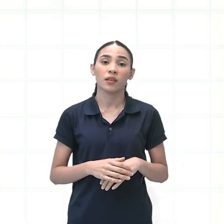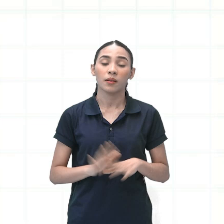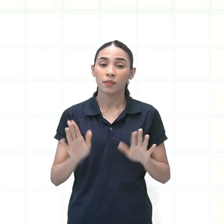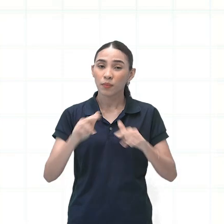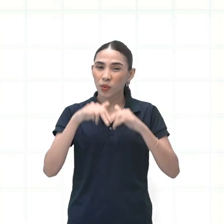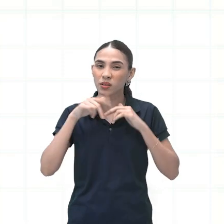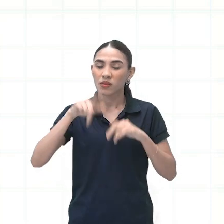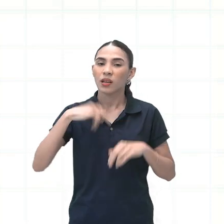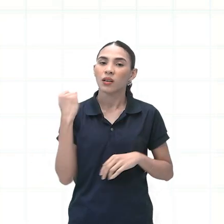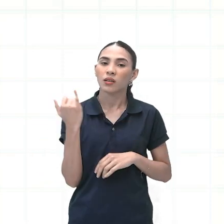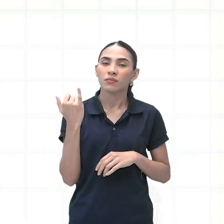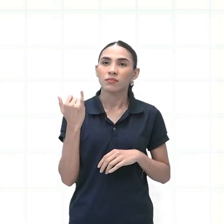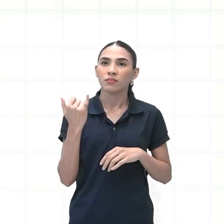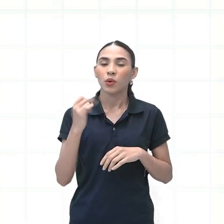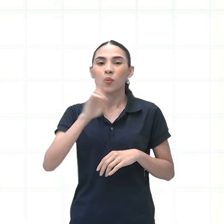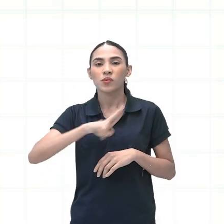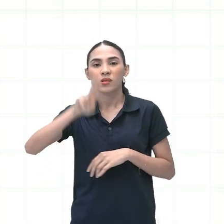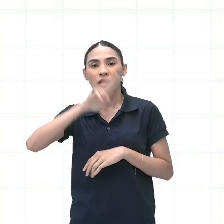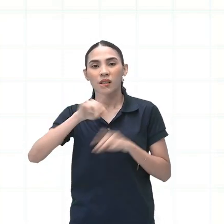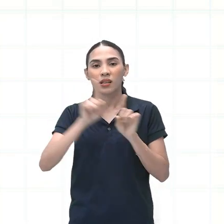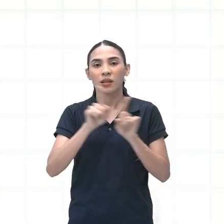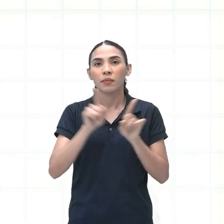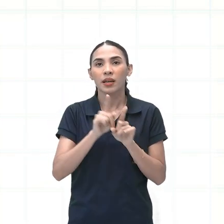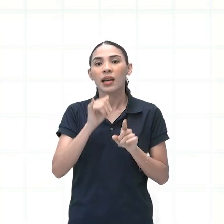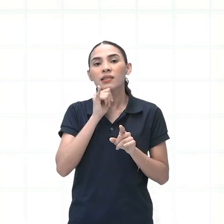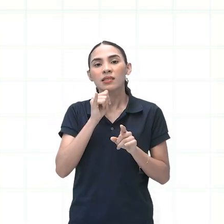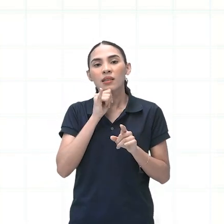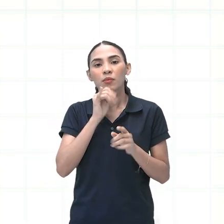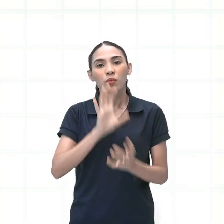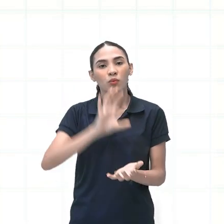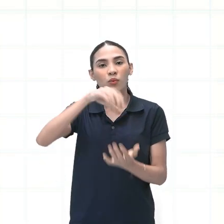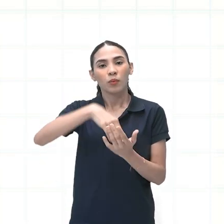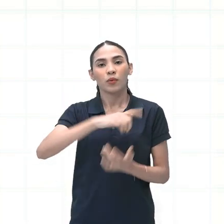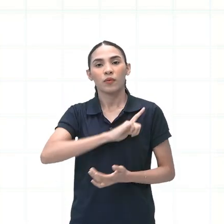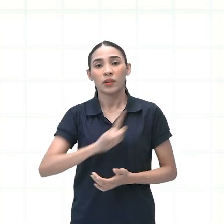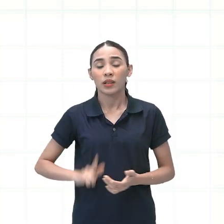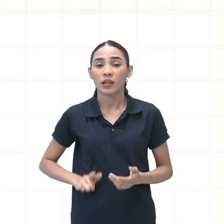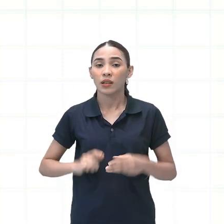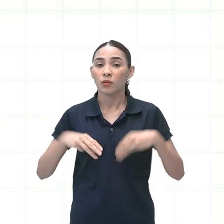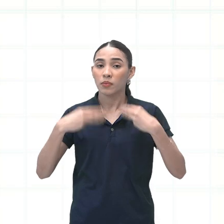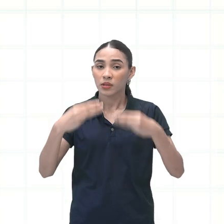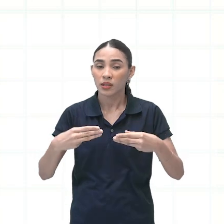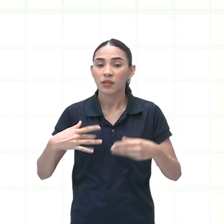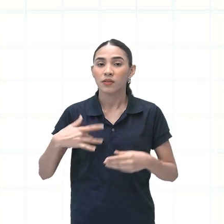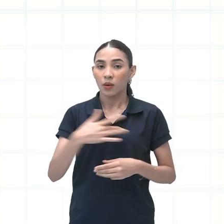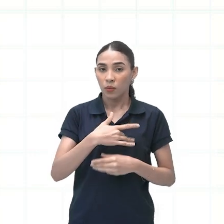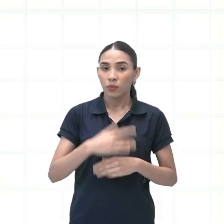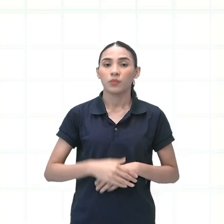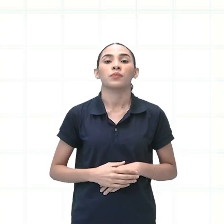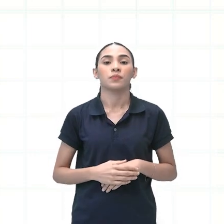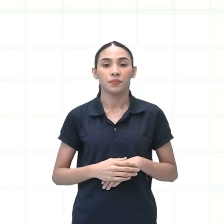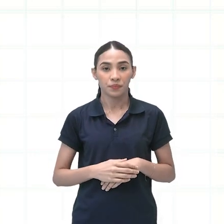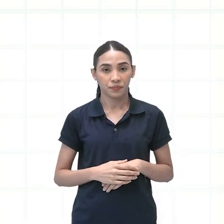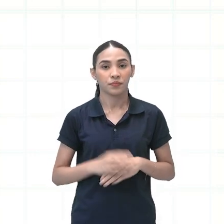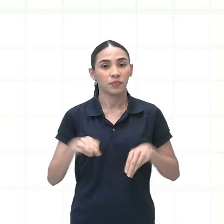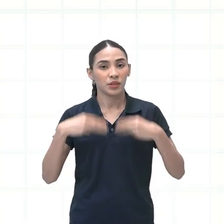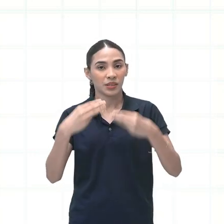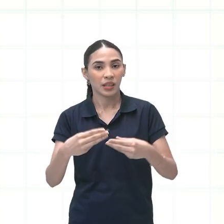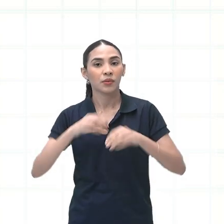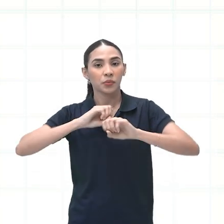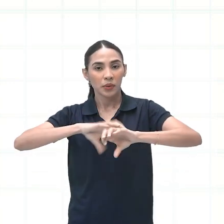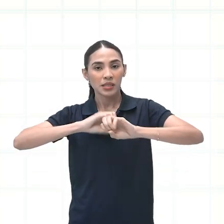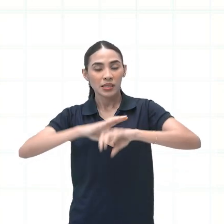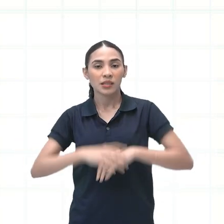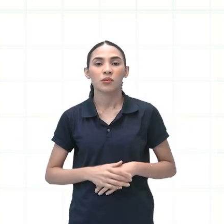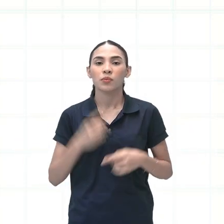que é utilizada muito mais por esferas governamentais, como o Ministério da Saúde, Ministério da